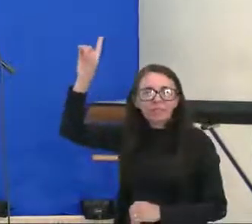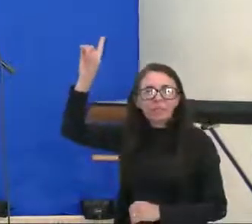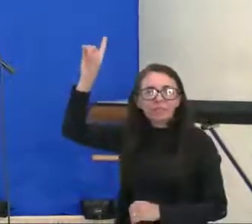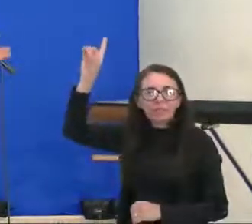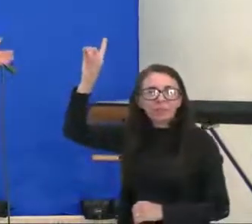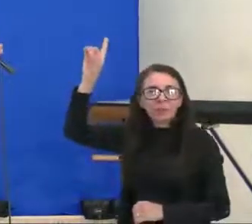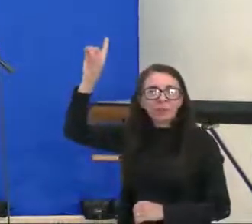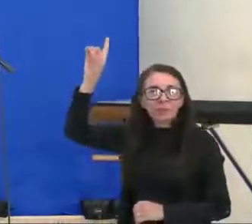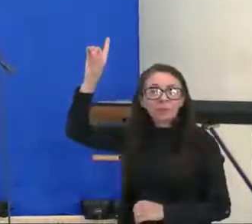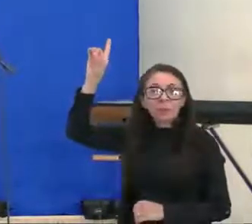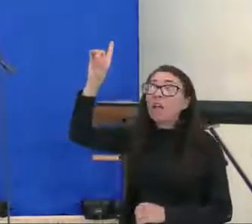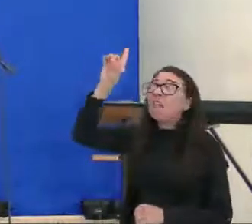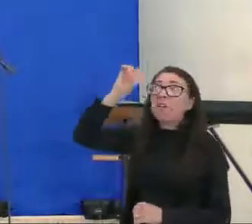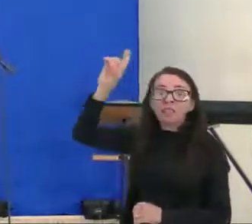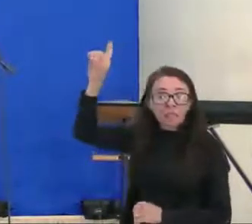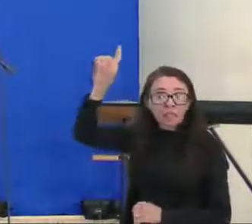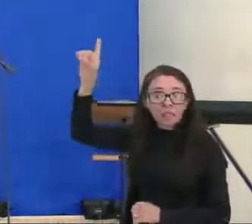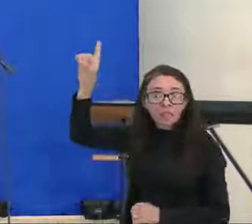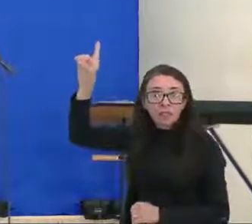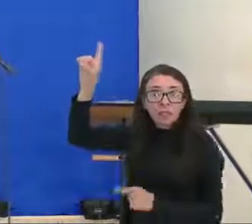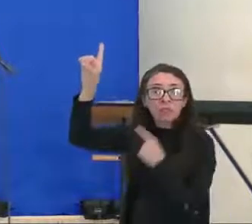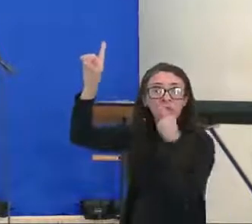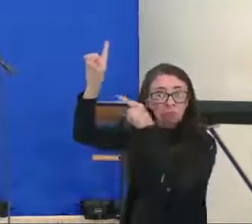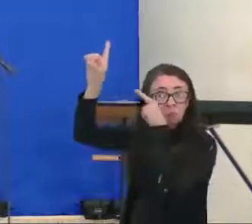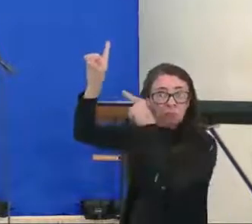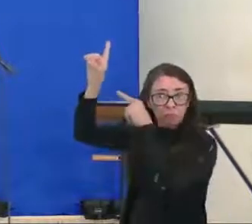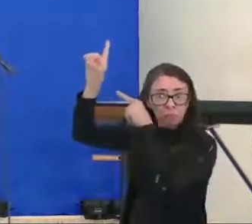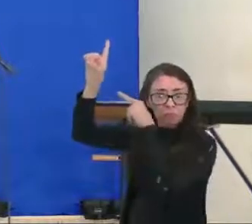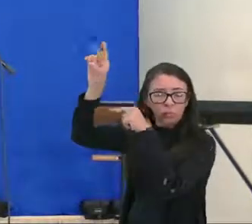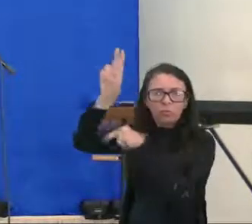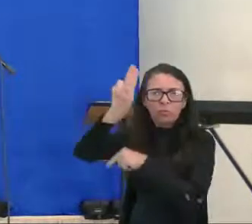Quantos? De Davi. Já estamos citando aqui.